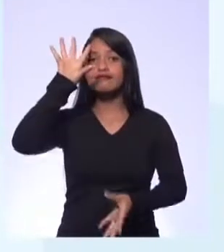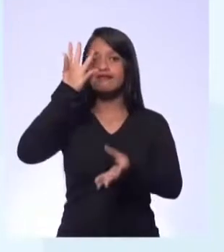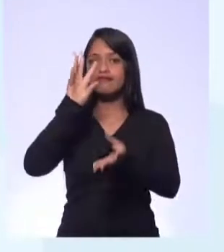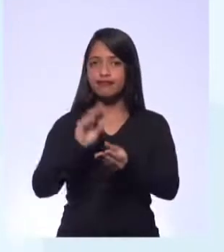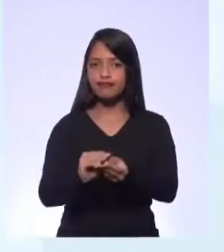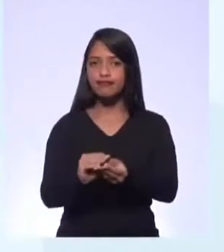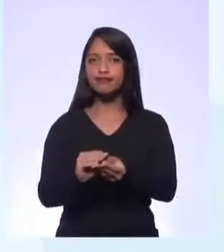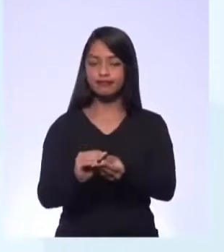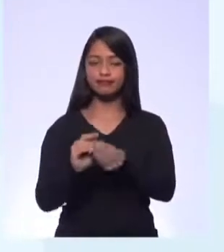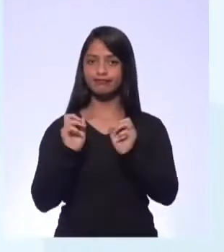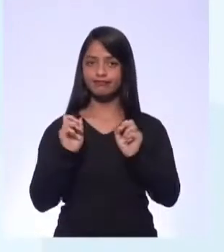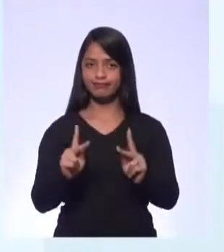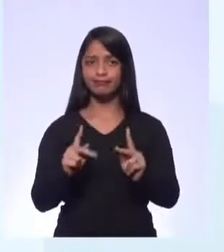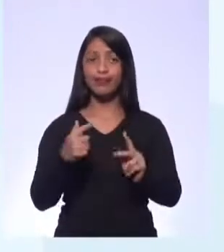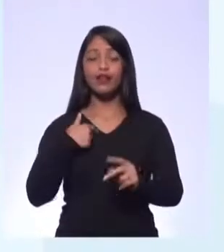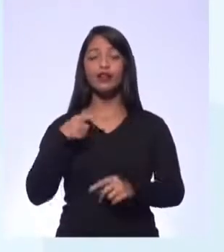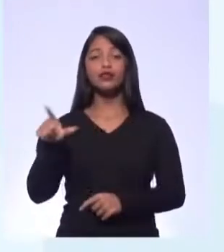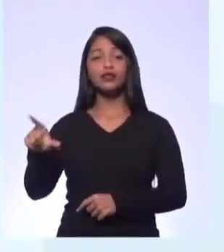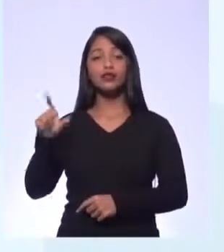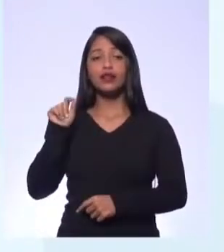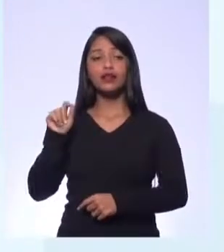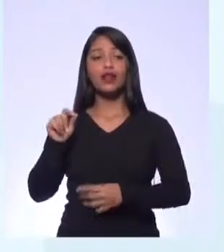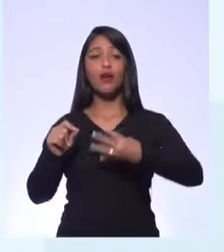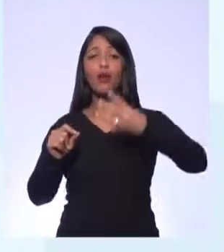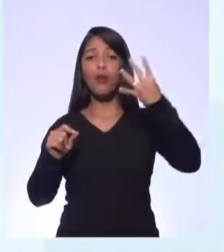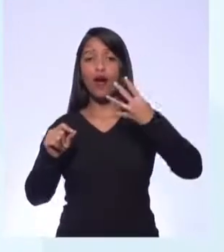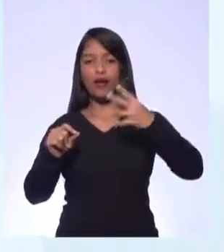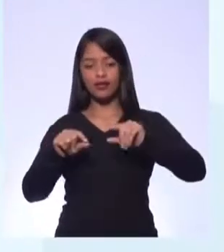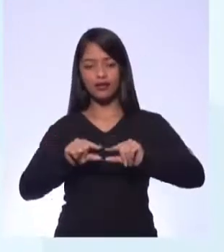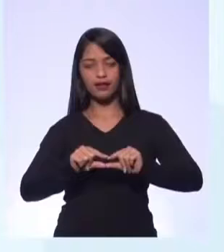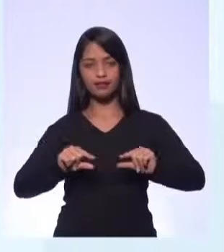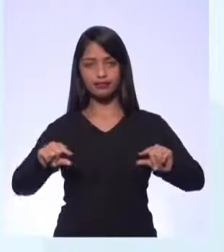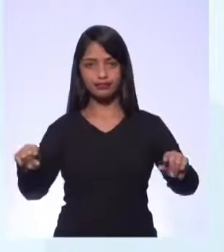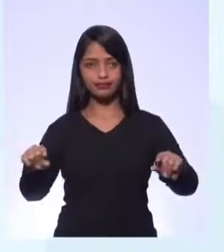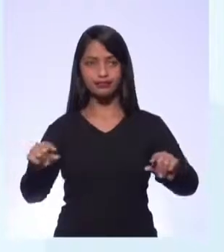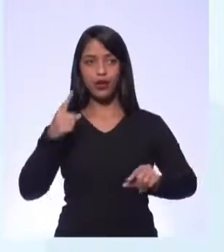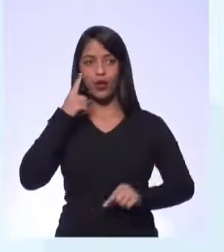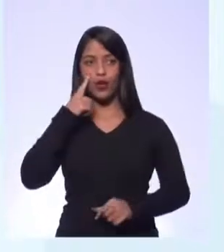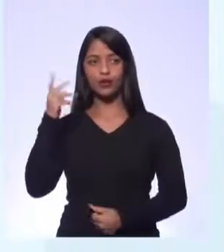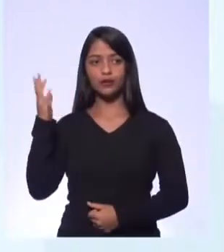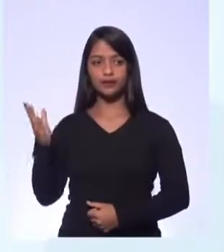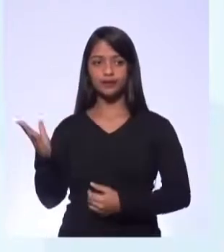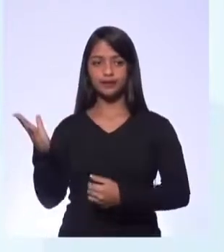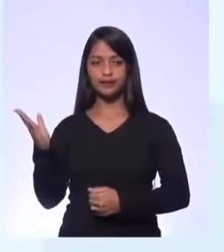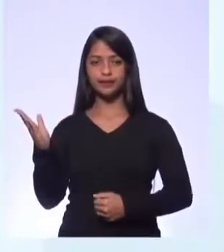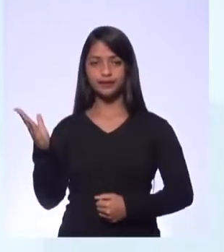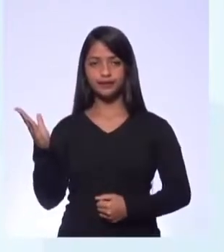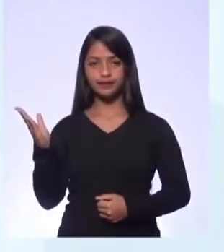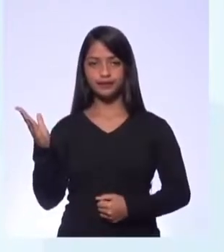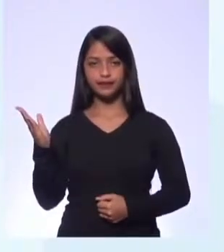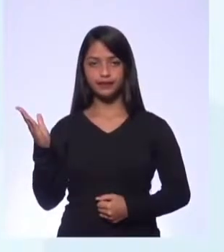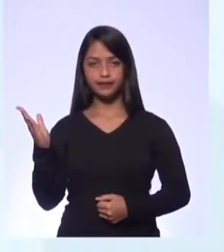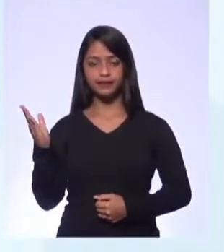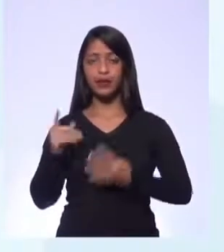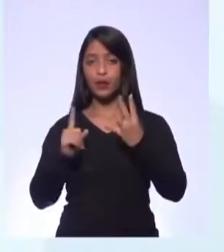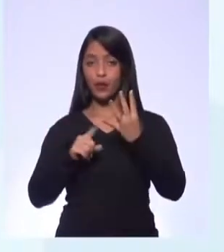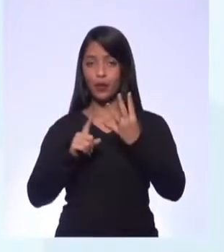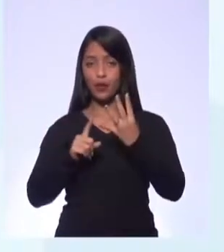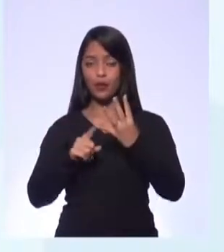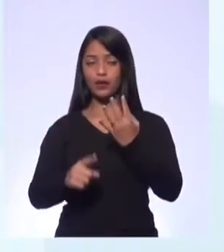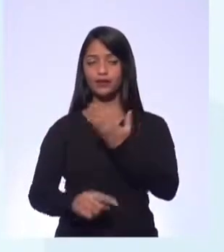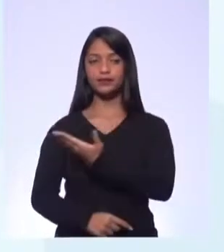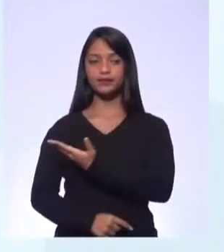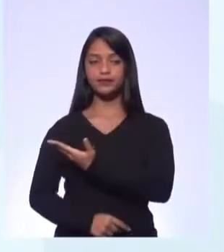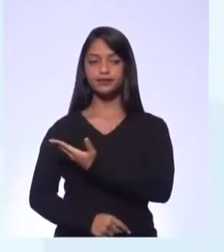Eu peguei a quarta linha. Olha aqui. Melt the ice on Earth and South Poles, making